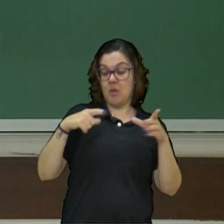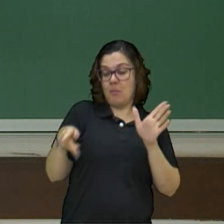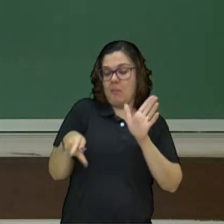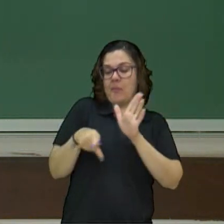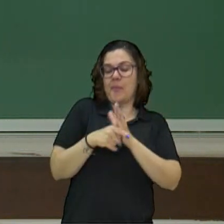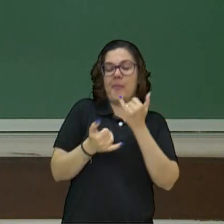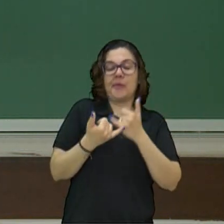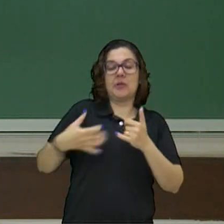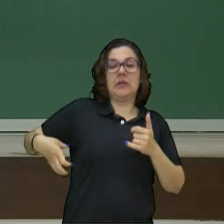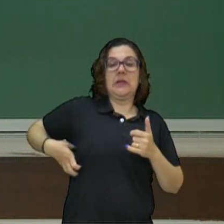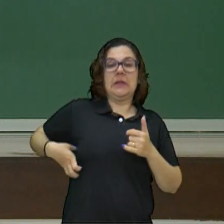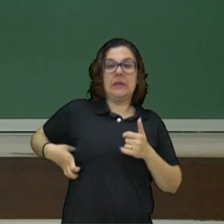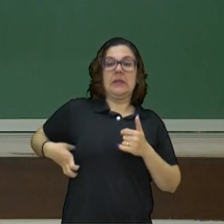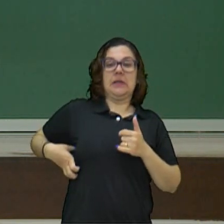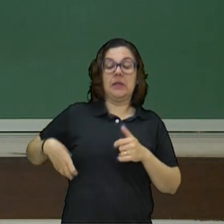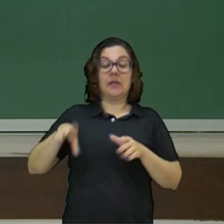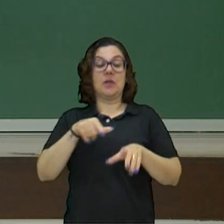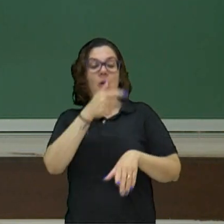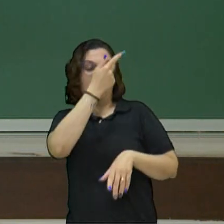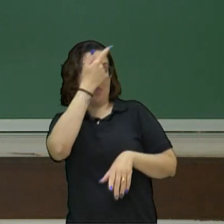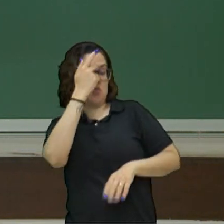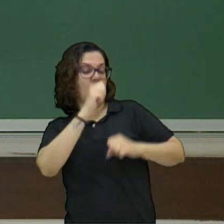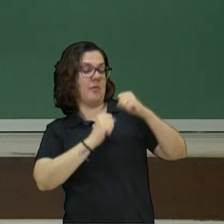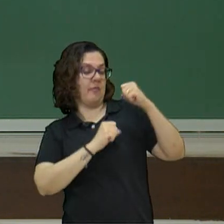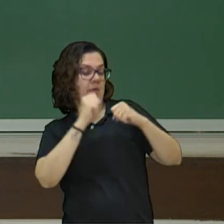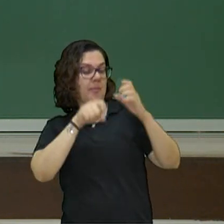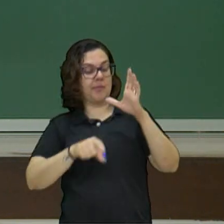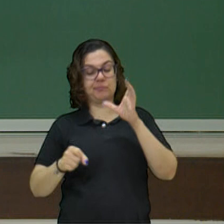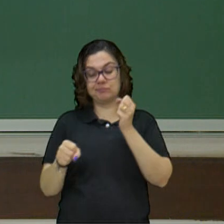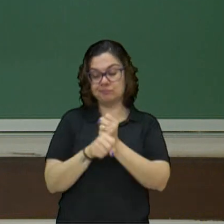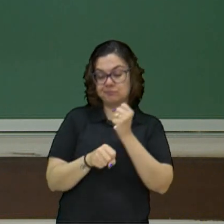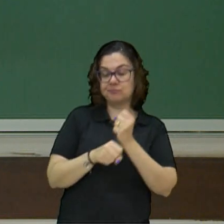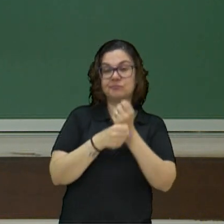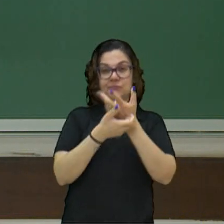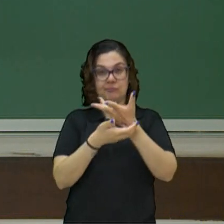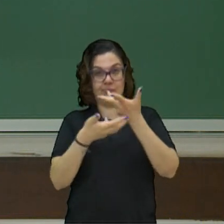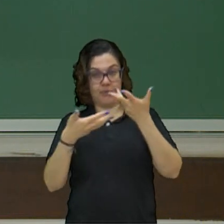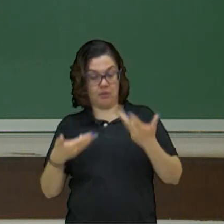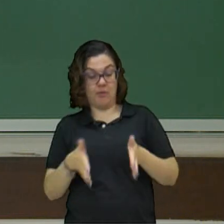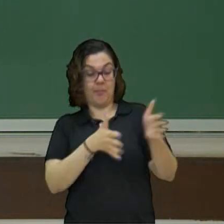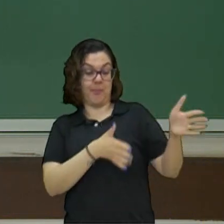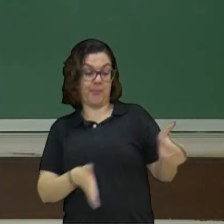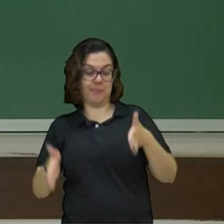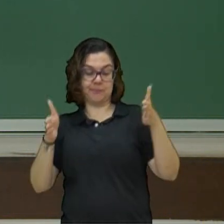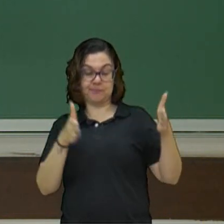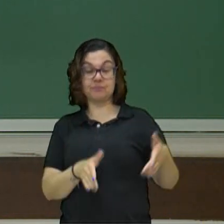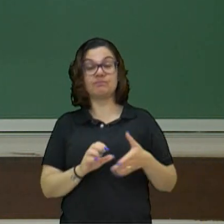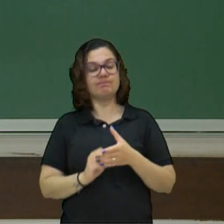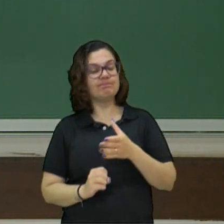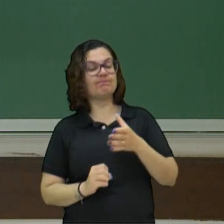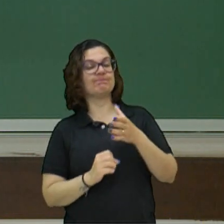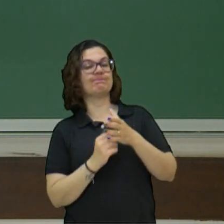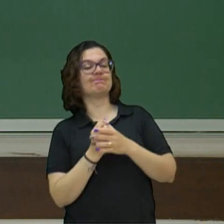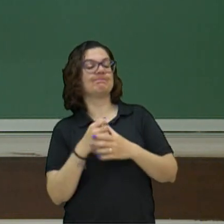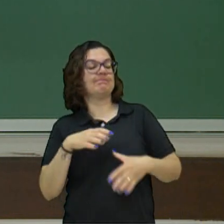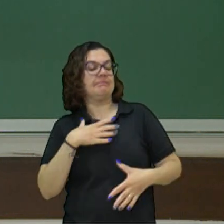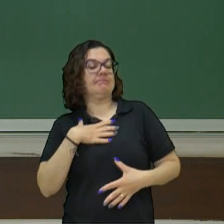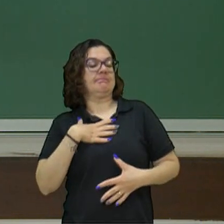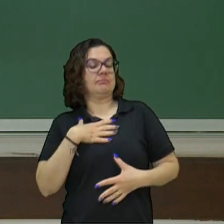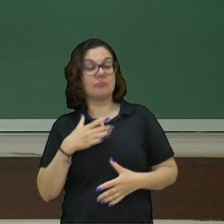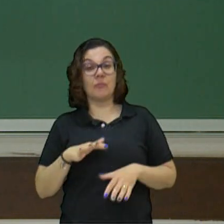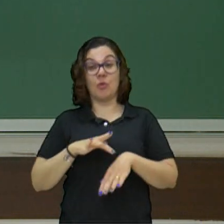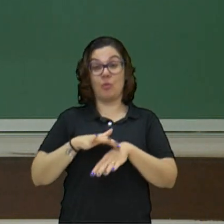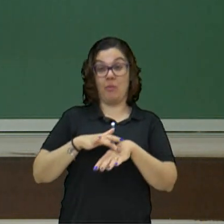dessas dessas indústrias que produziam as caixas da água os tubos revestimentos acabavam adoecendo essas doenças